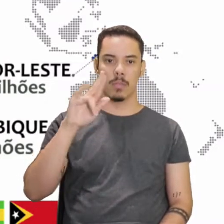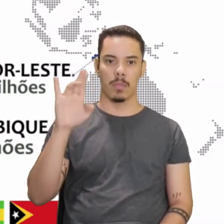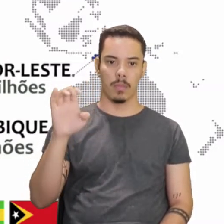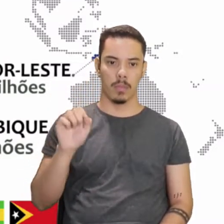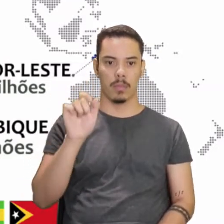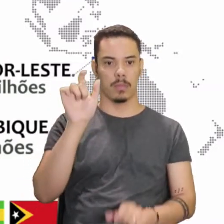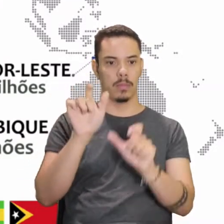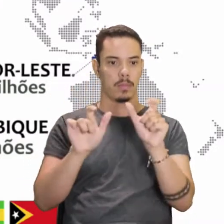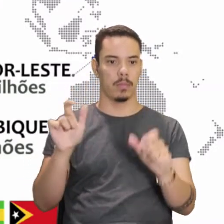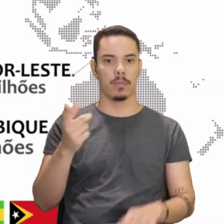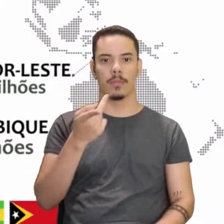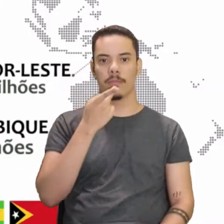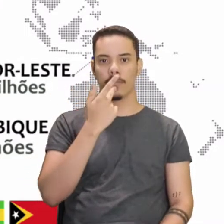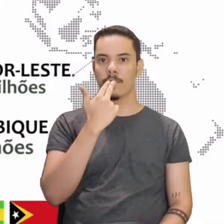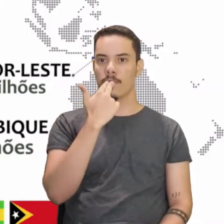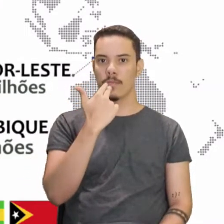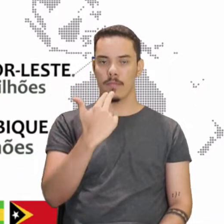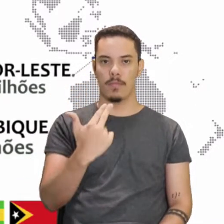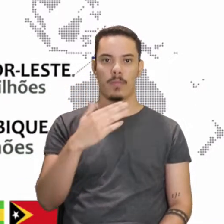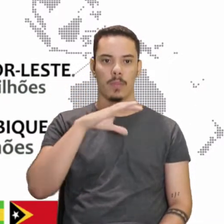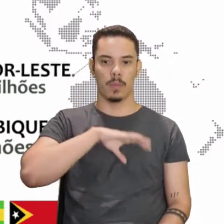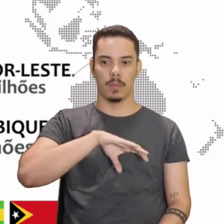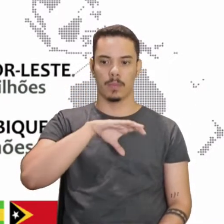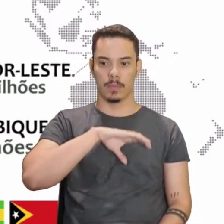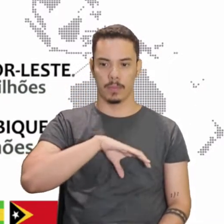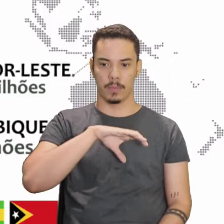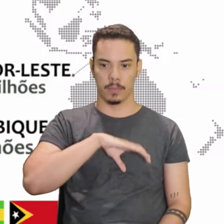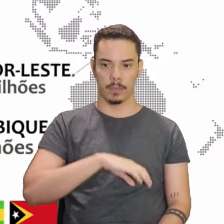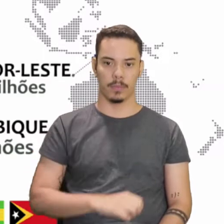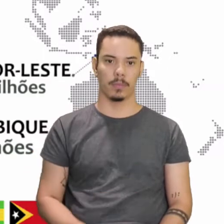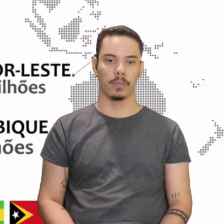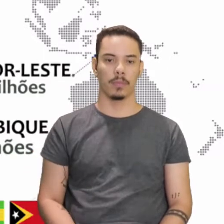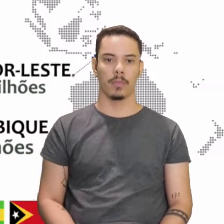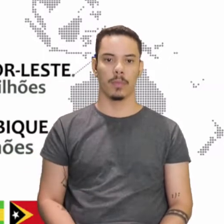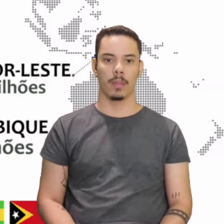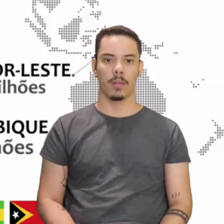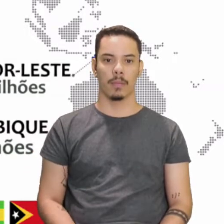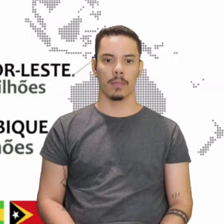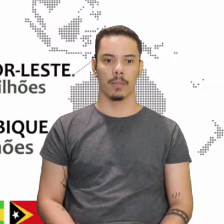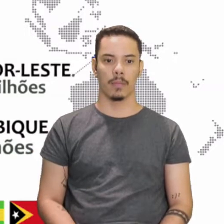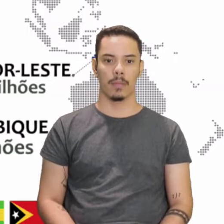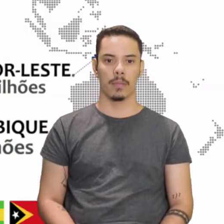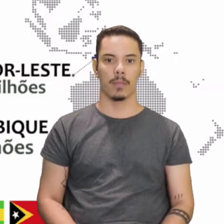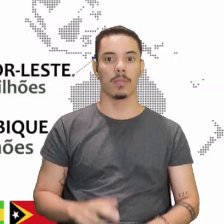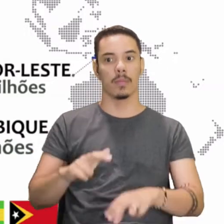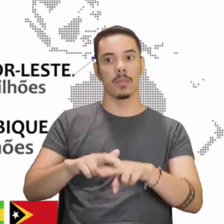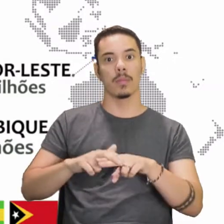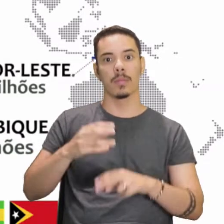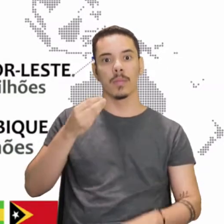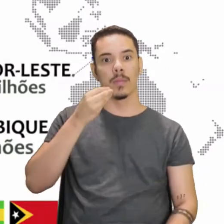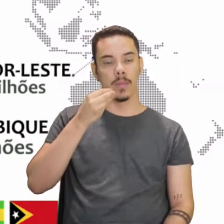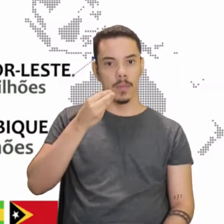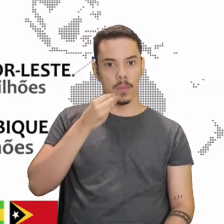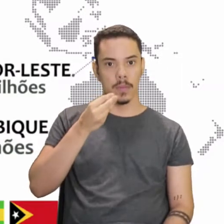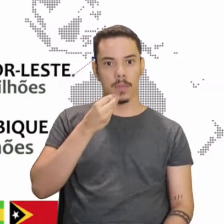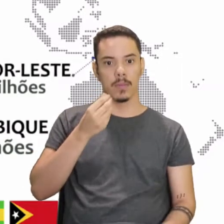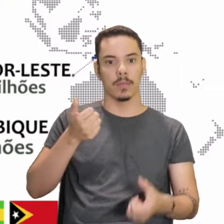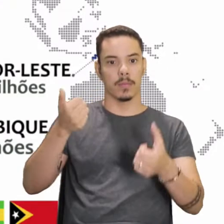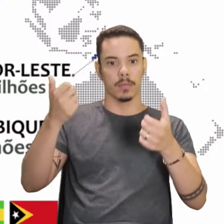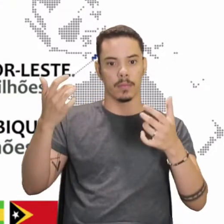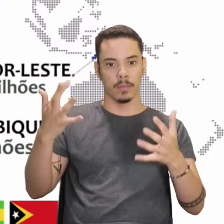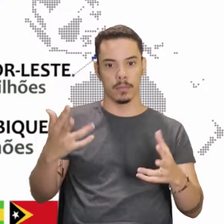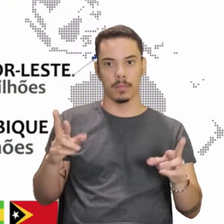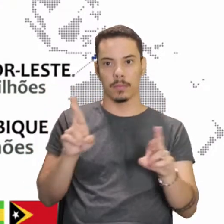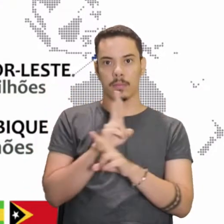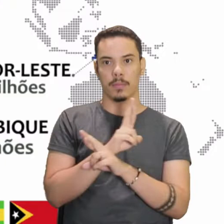que falam a língua portuguesa, galera. E, inclusive, obviamente, agora falando em